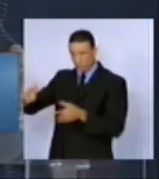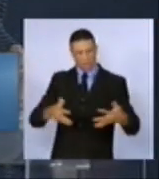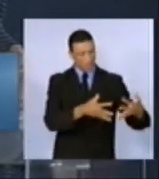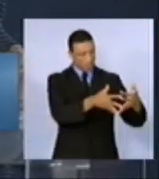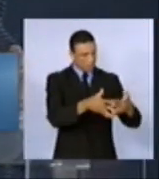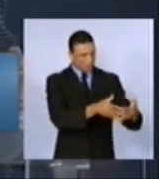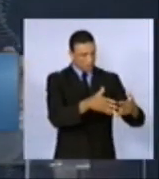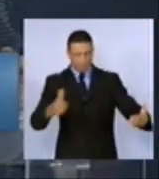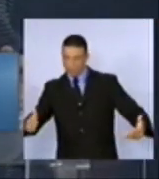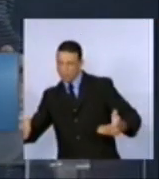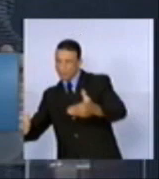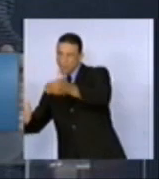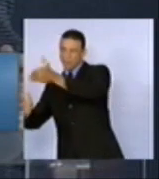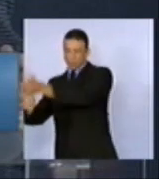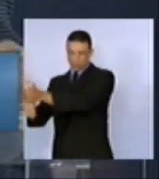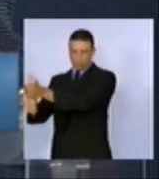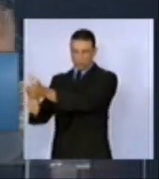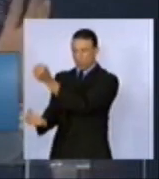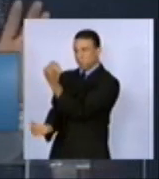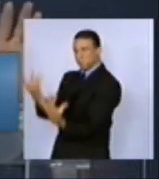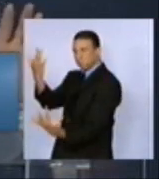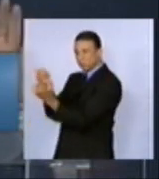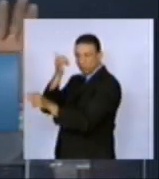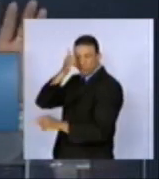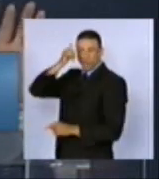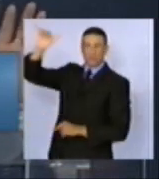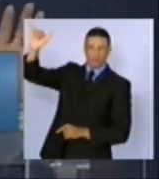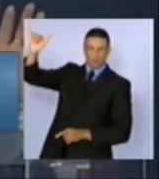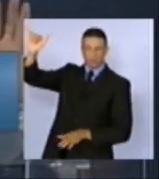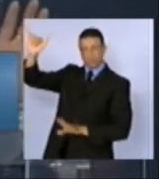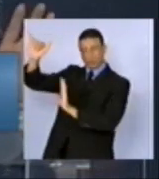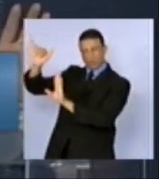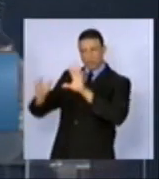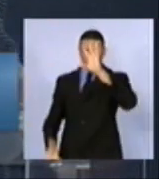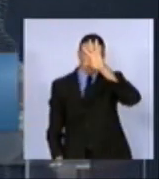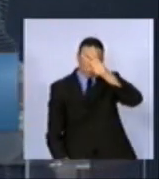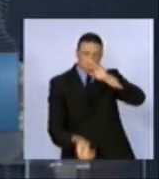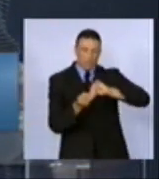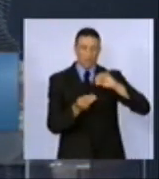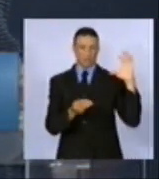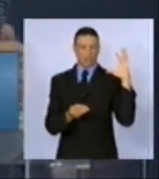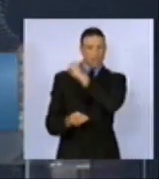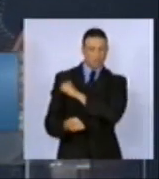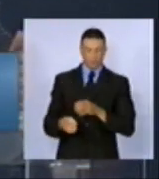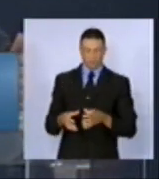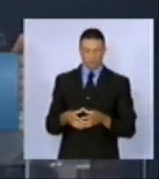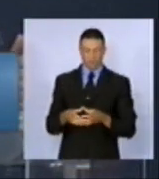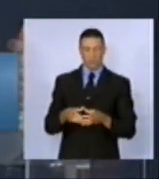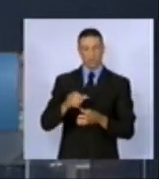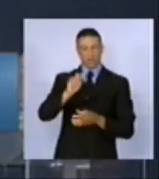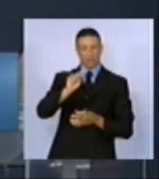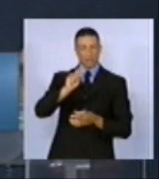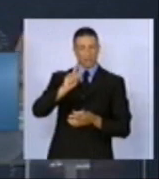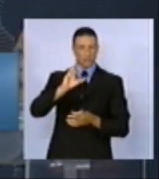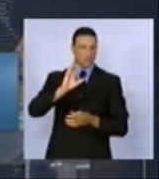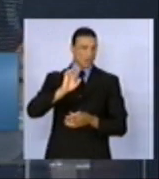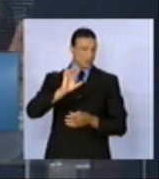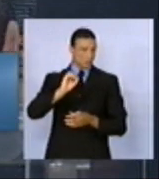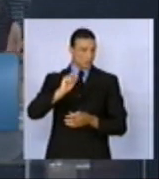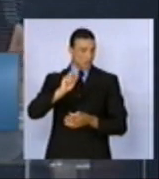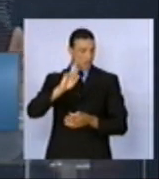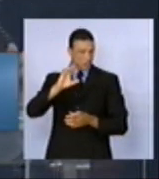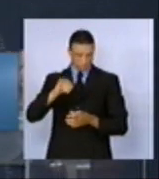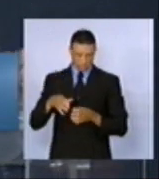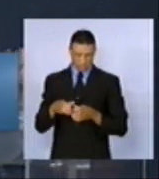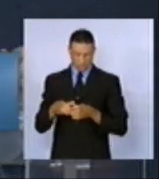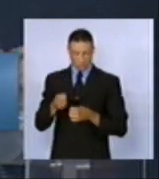cana de açúcar eh rapidamente para entendermos o o perfil da coagro ela é criada uma cooperativa criada há